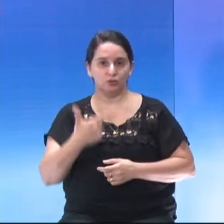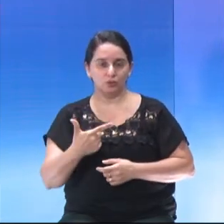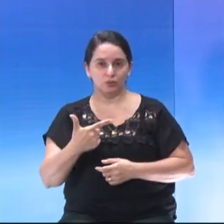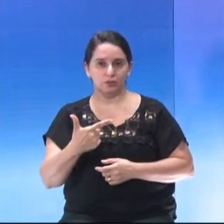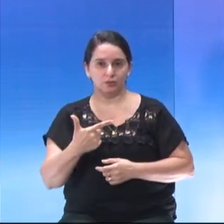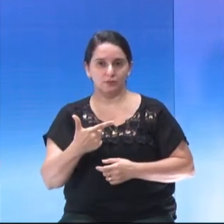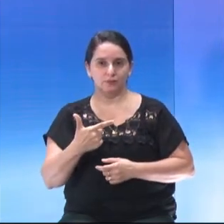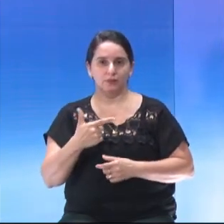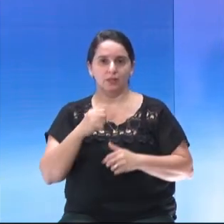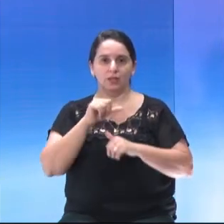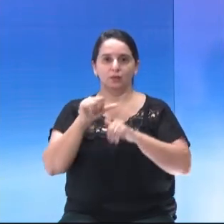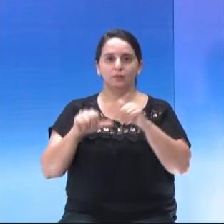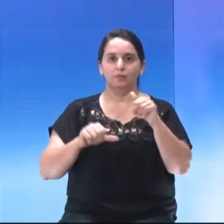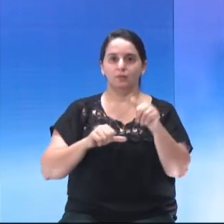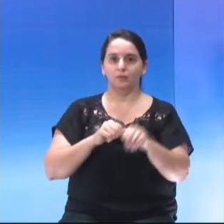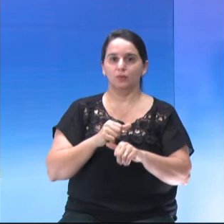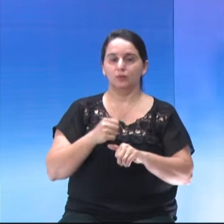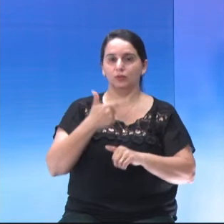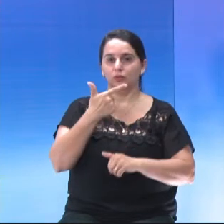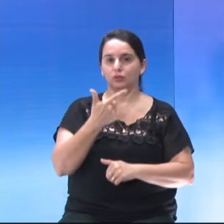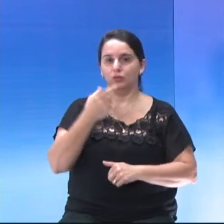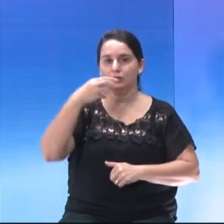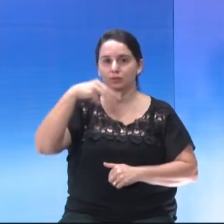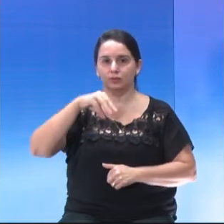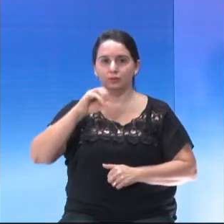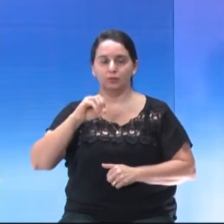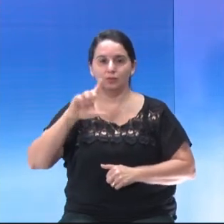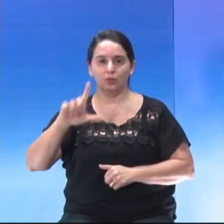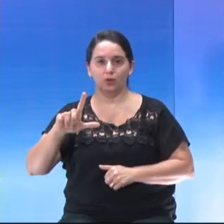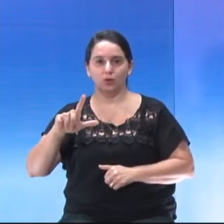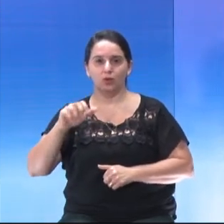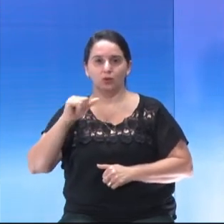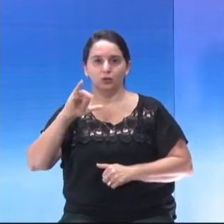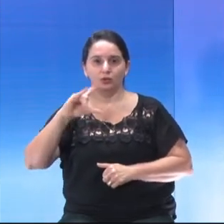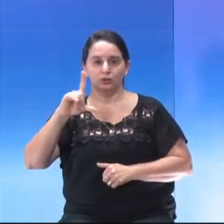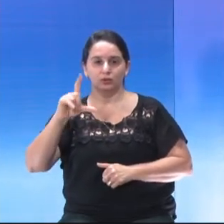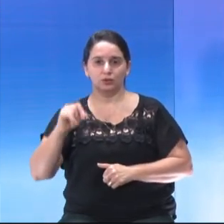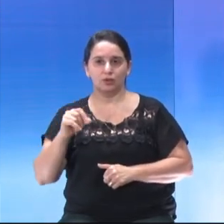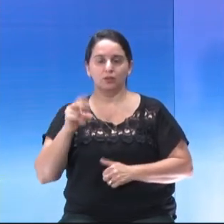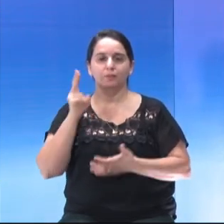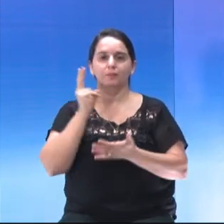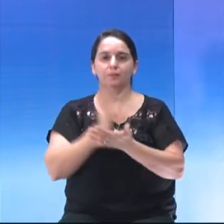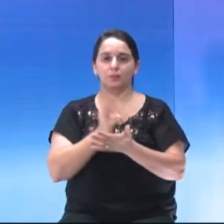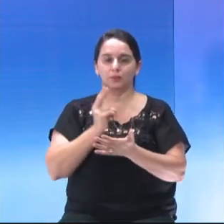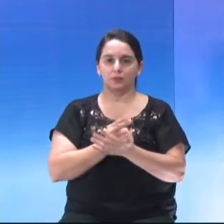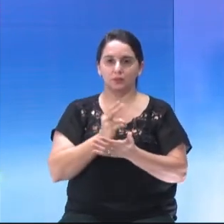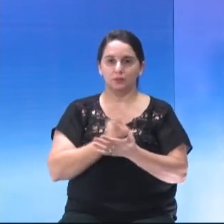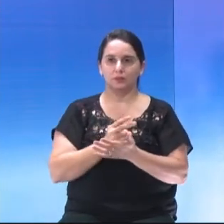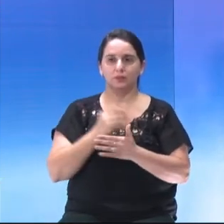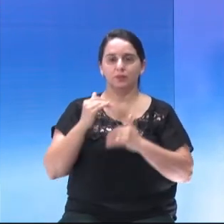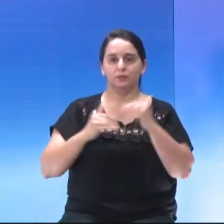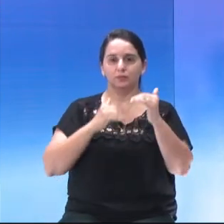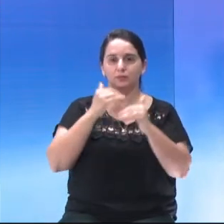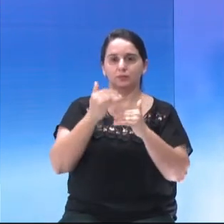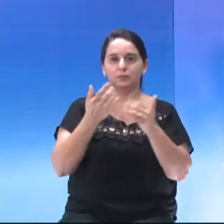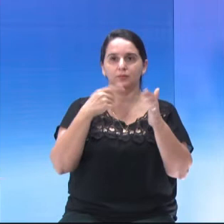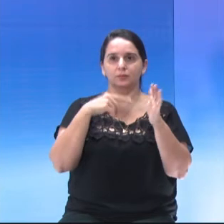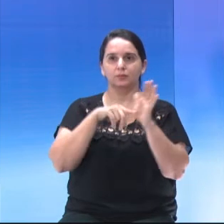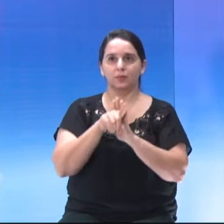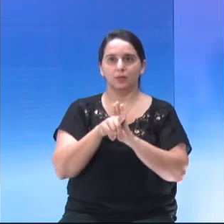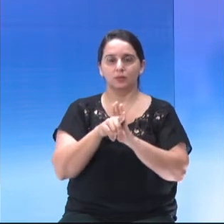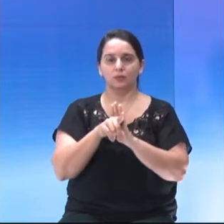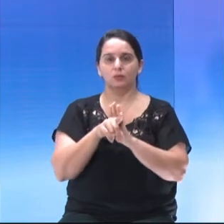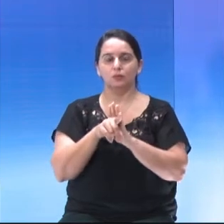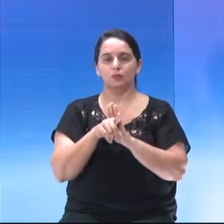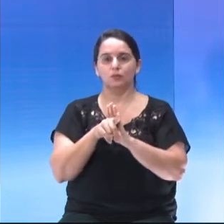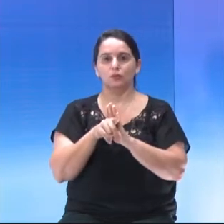a glicose é convertida em 2 mols de ácido lático. E é exatamente esse processo que o